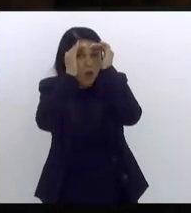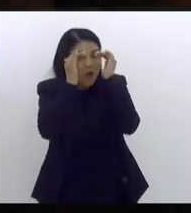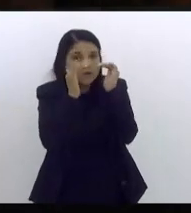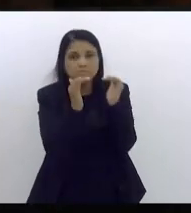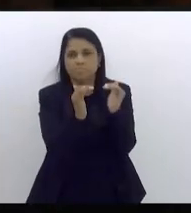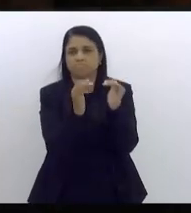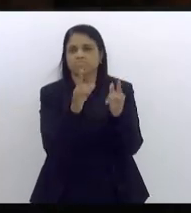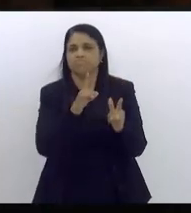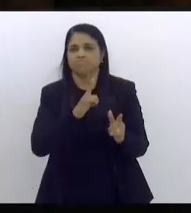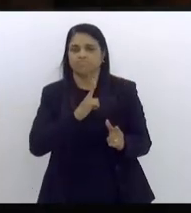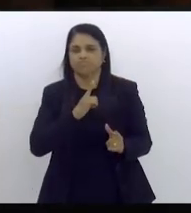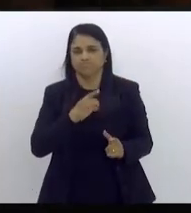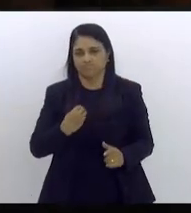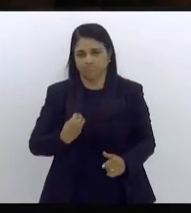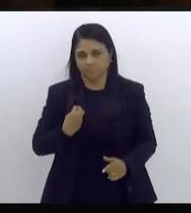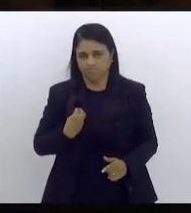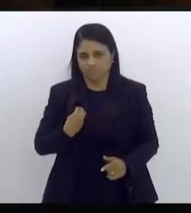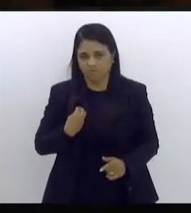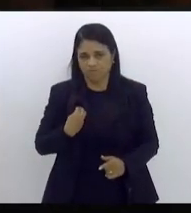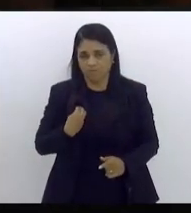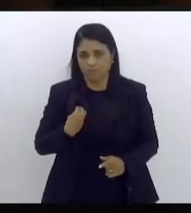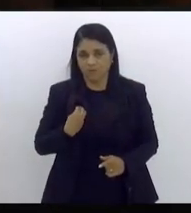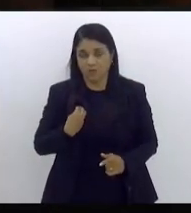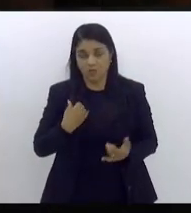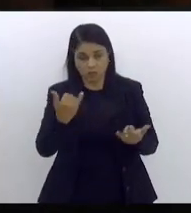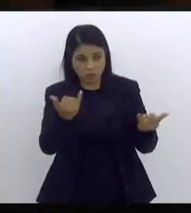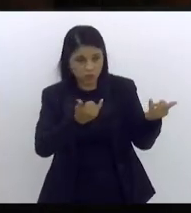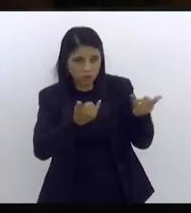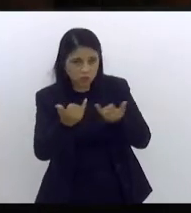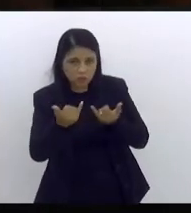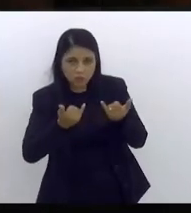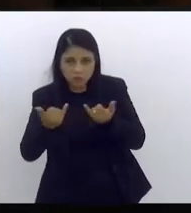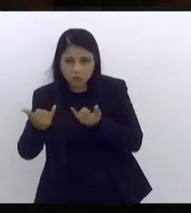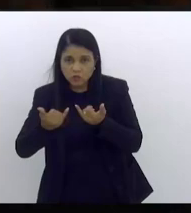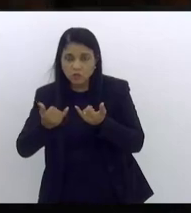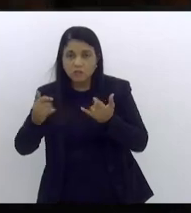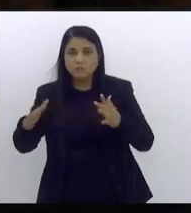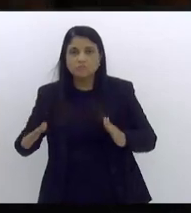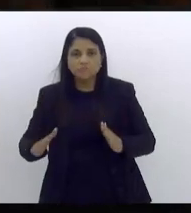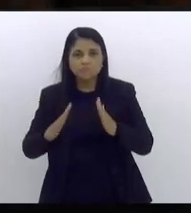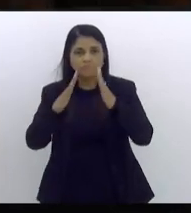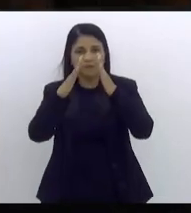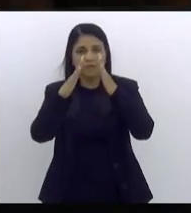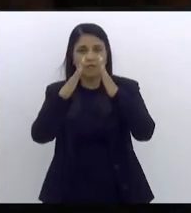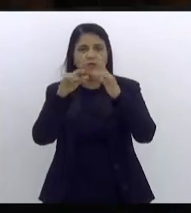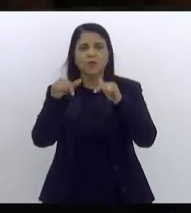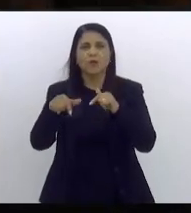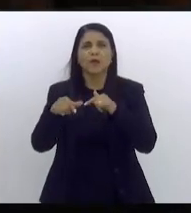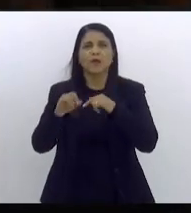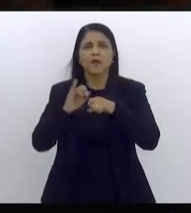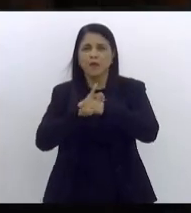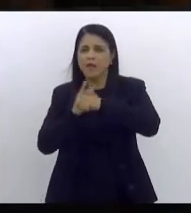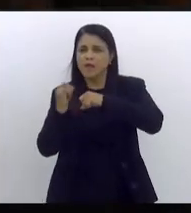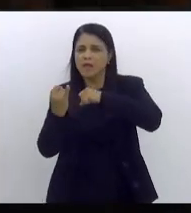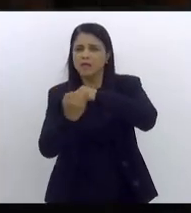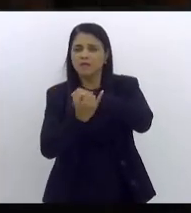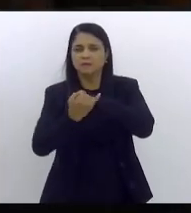tem. Só tive de notícia de existência de uma casa dessa na ilha de